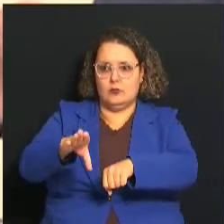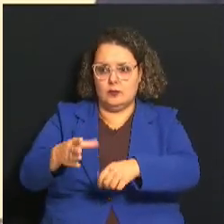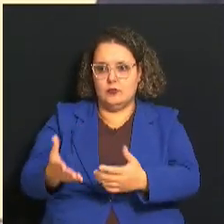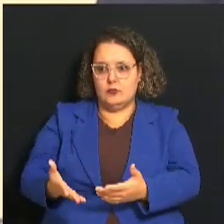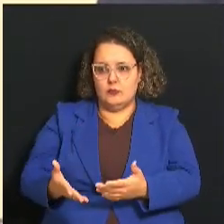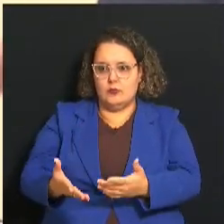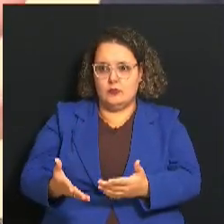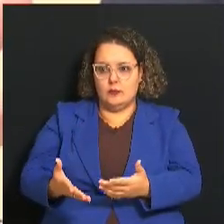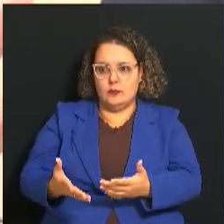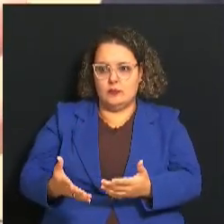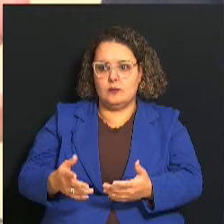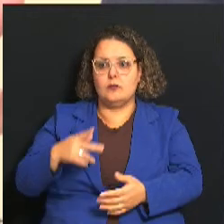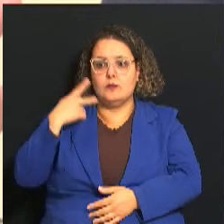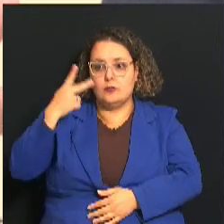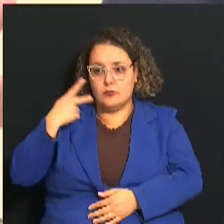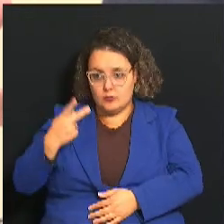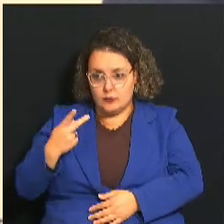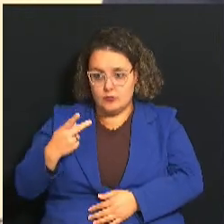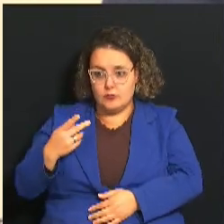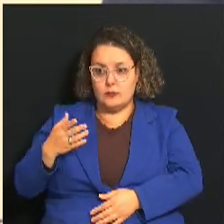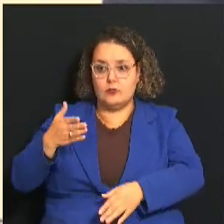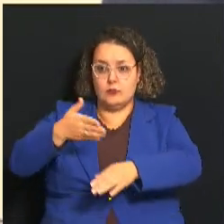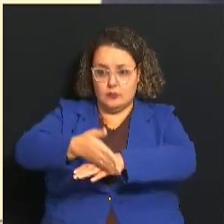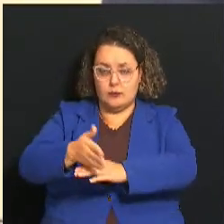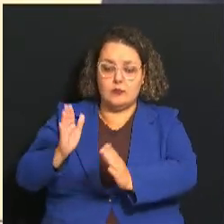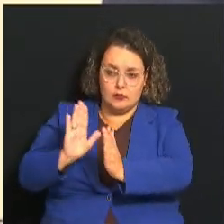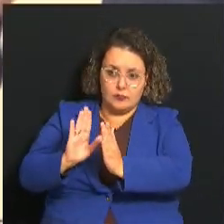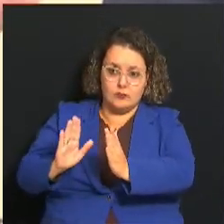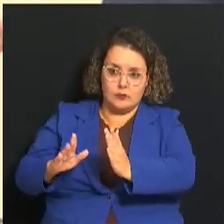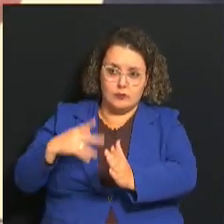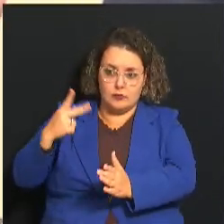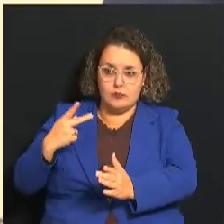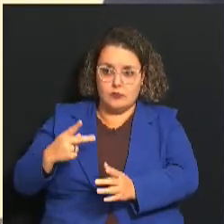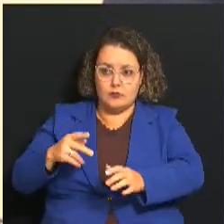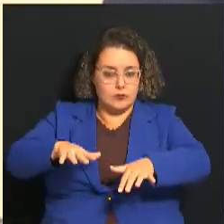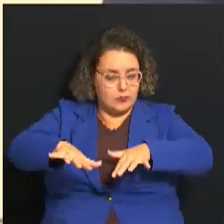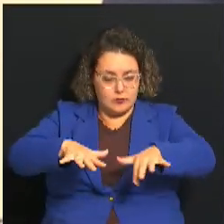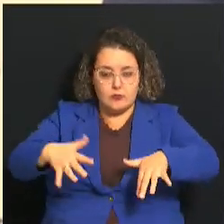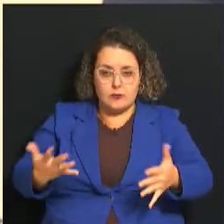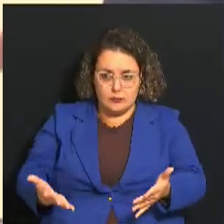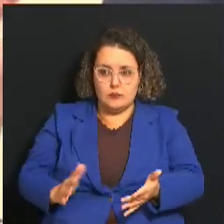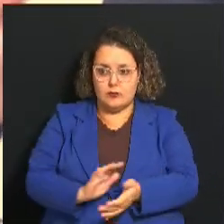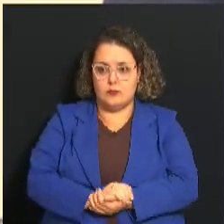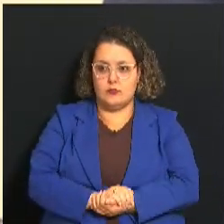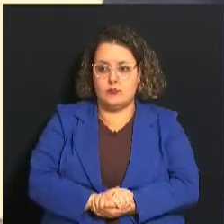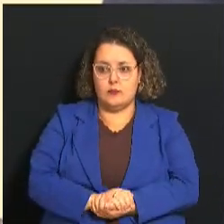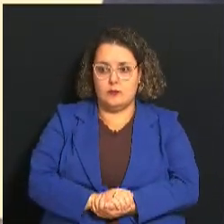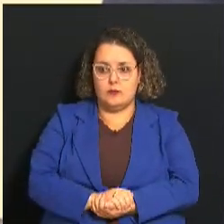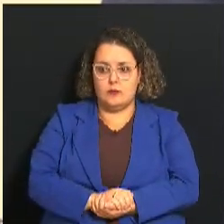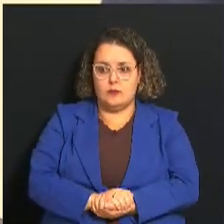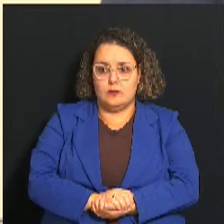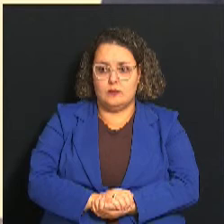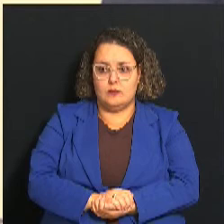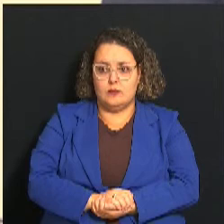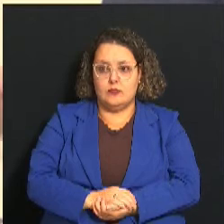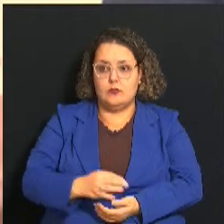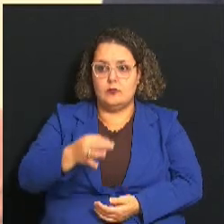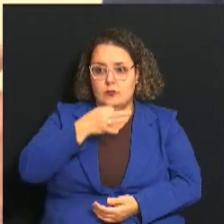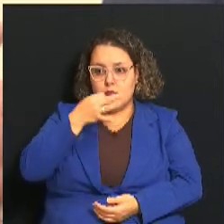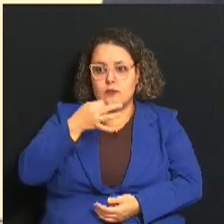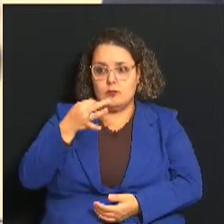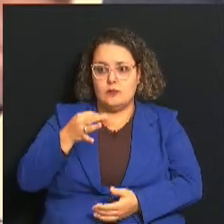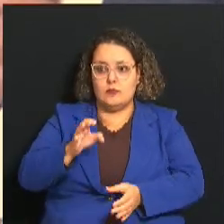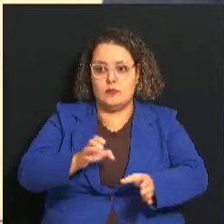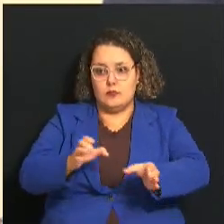próprio, dos vereadores que compõem a frente, pelos movimentos, né? Talvez a sugestão de compor essa